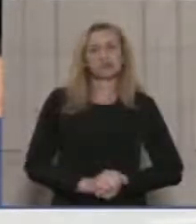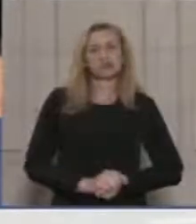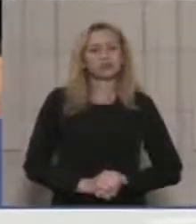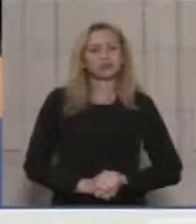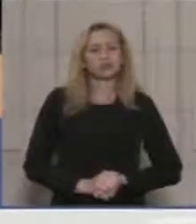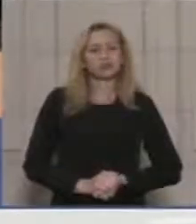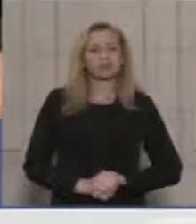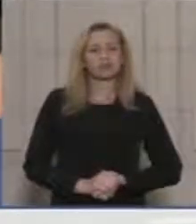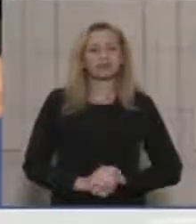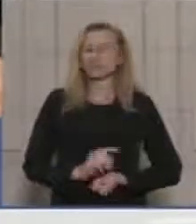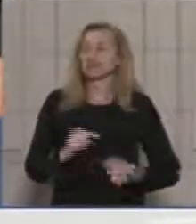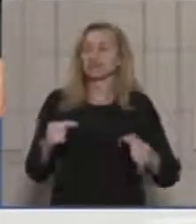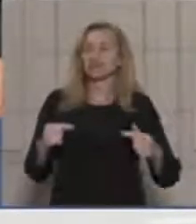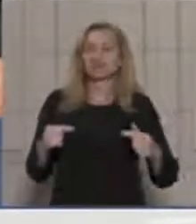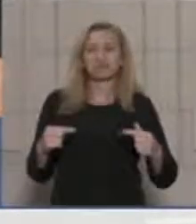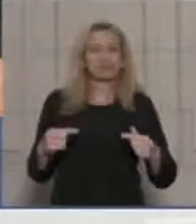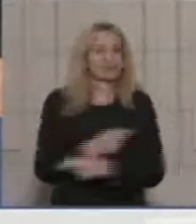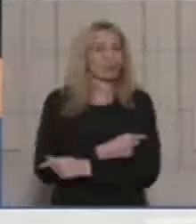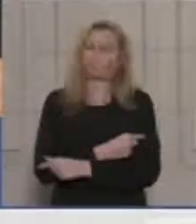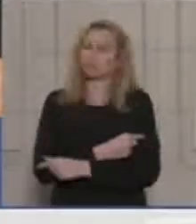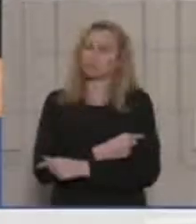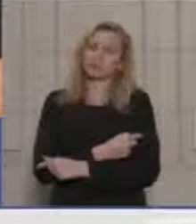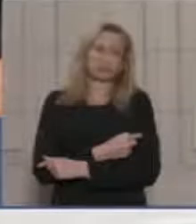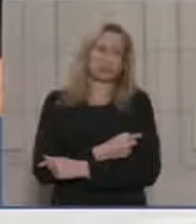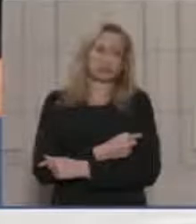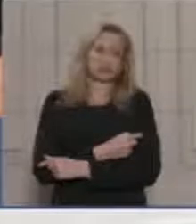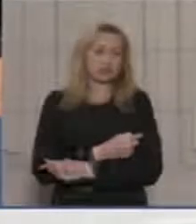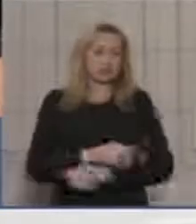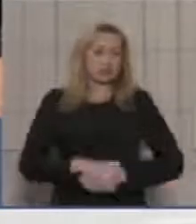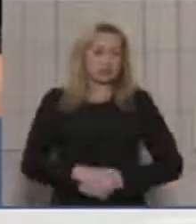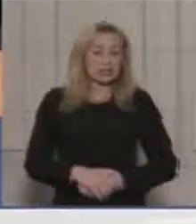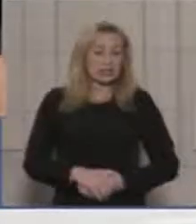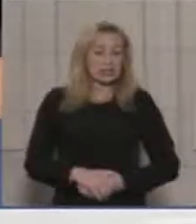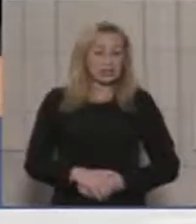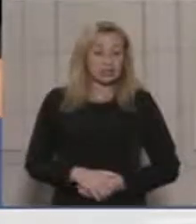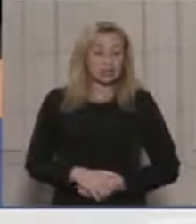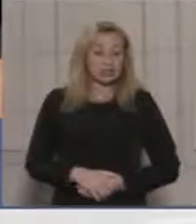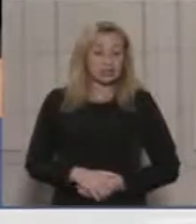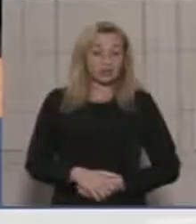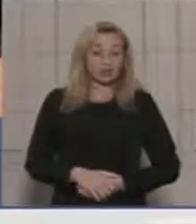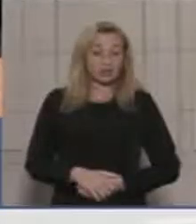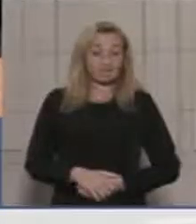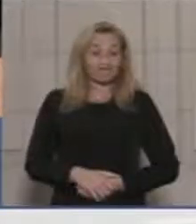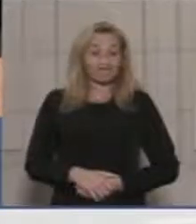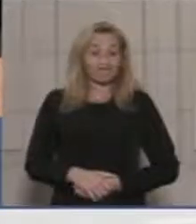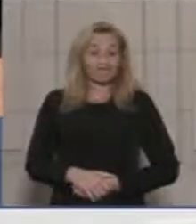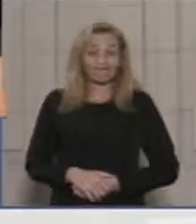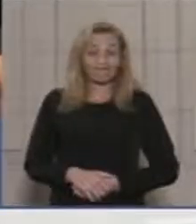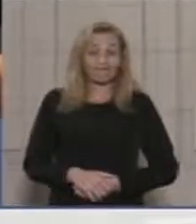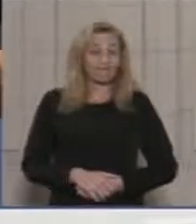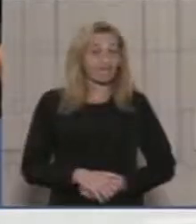Ele não concorda com isso. Não é da índole dele